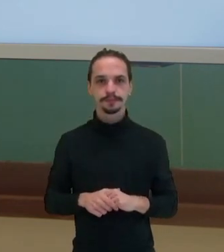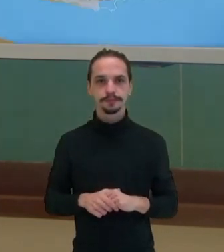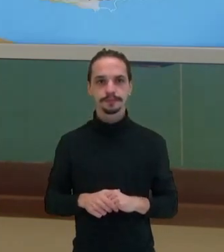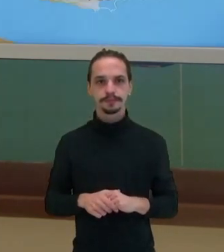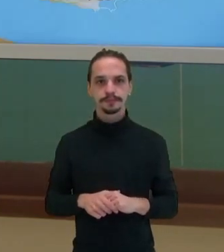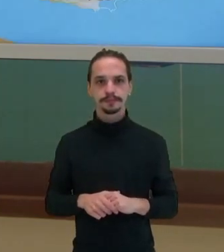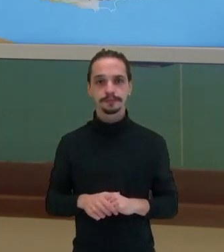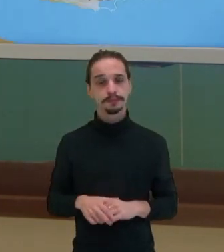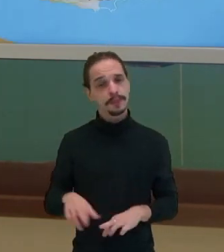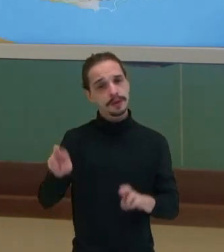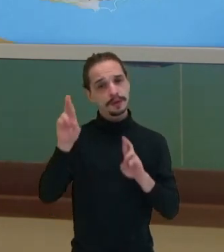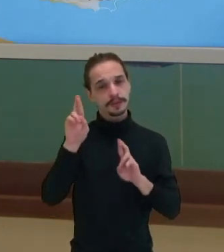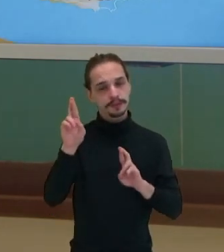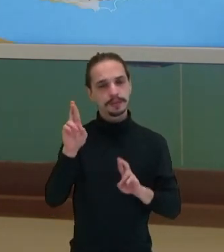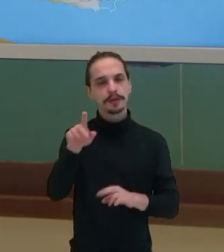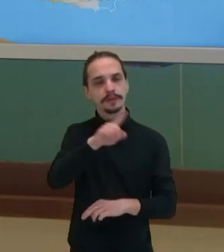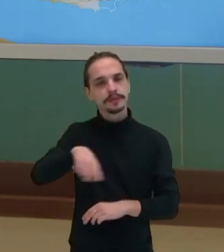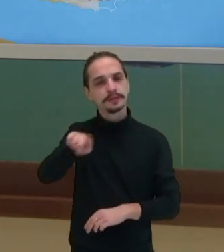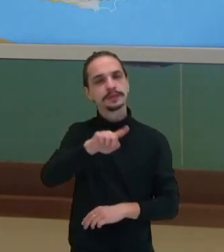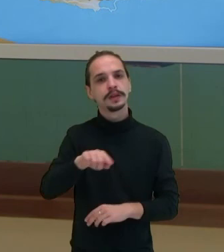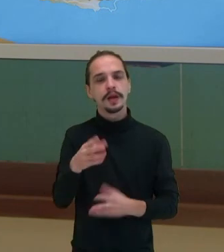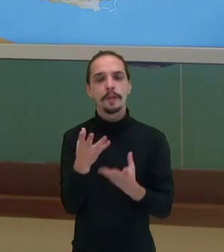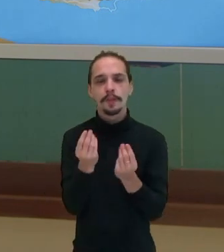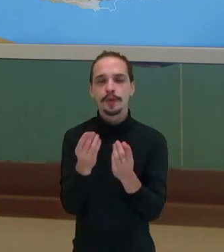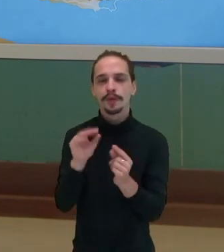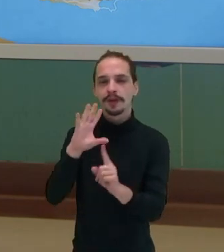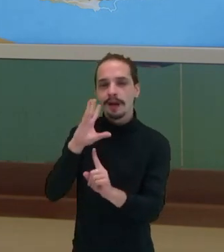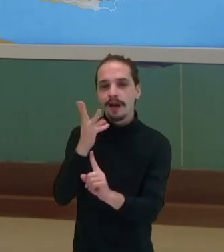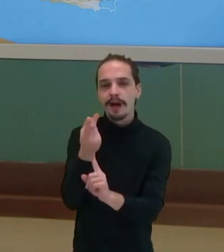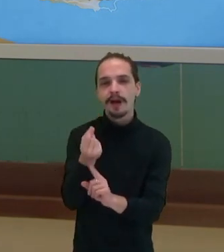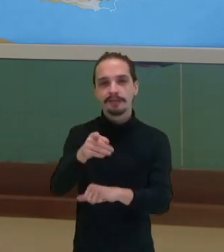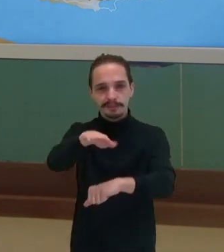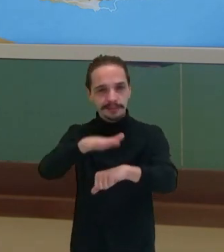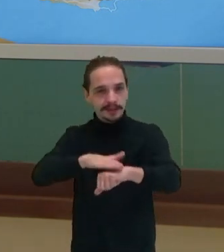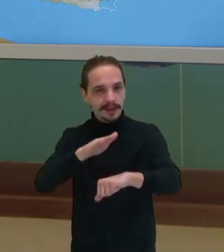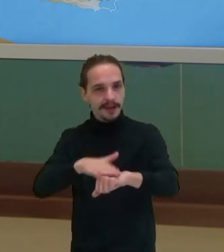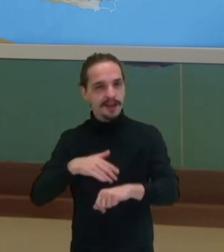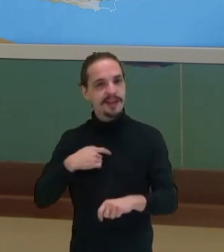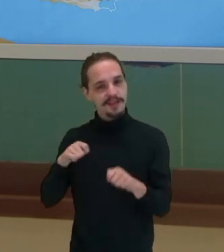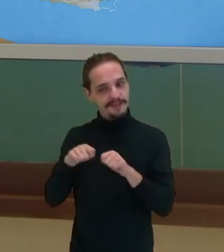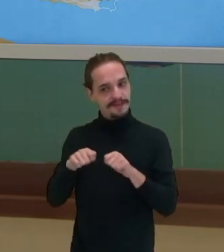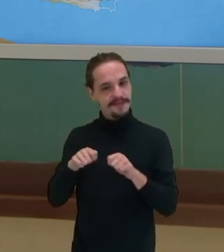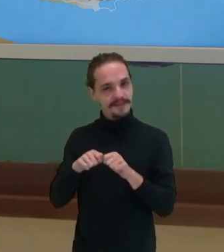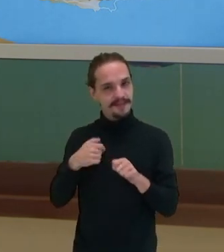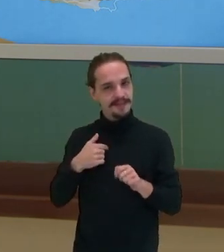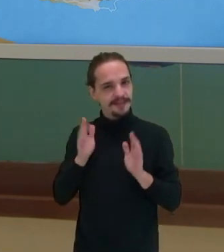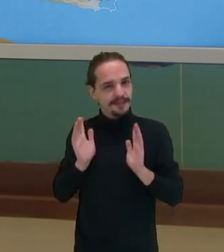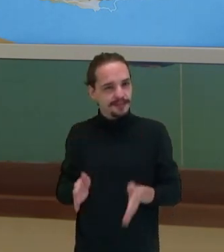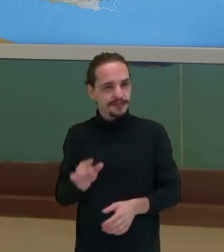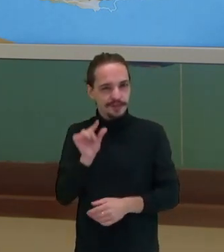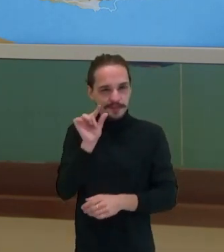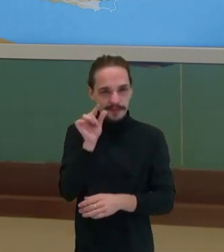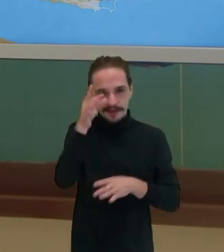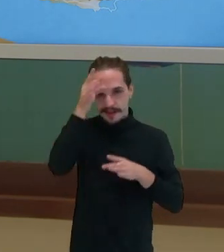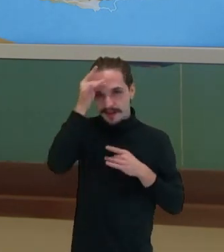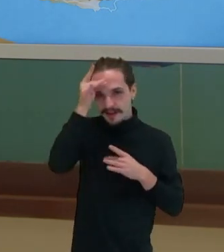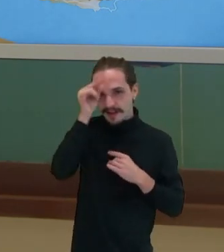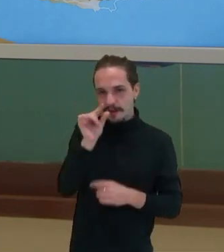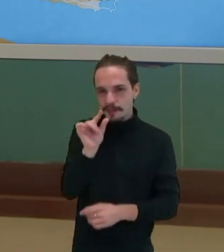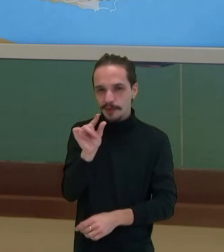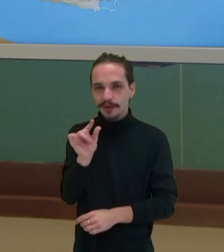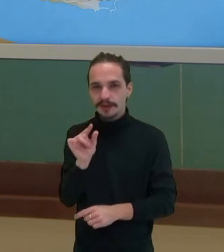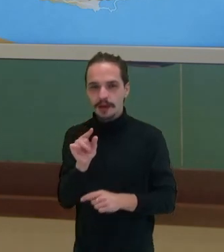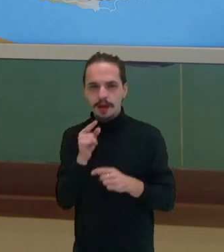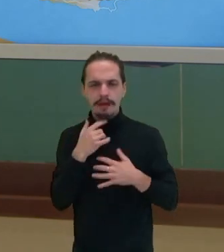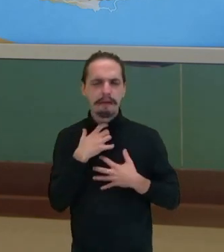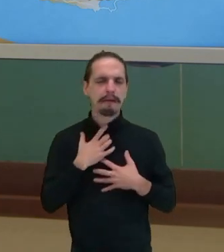E espero que vocês façam muita arte, tá bom? Porque eu vou ficar aqui fazendo muita arte. Vocês viram, eu já fiz um pouquinho de uma cena dramática